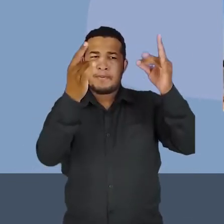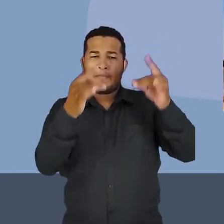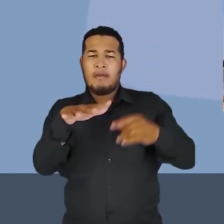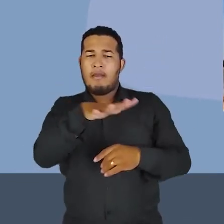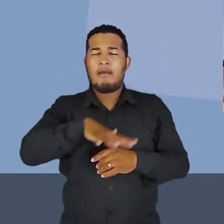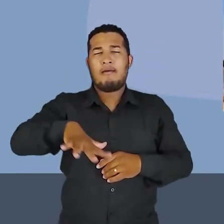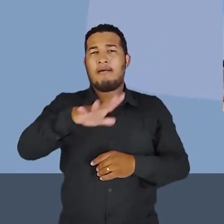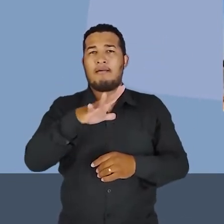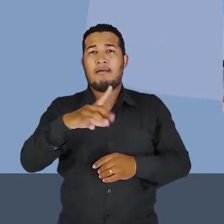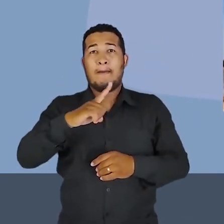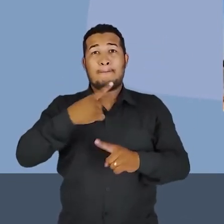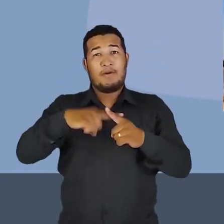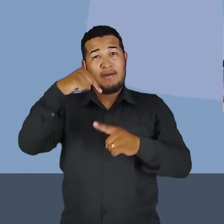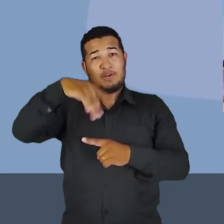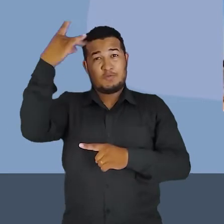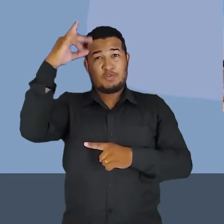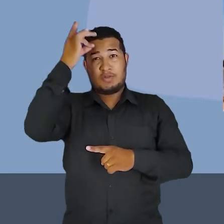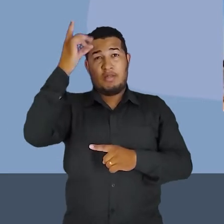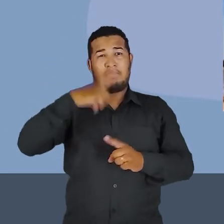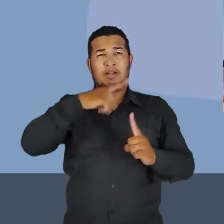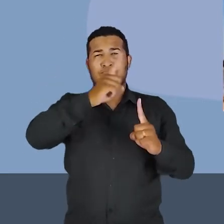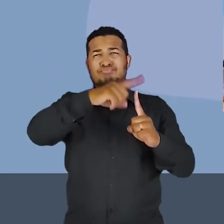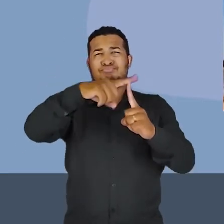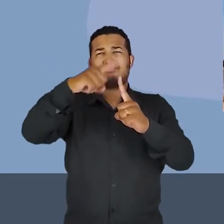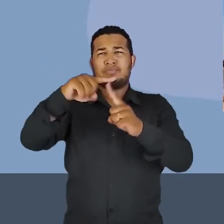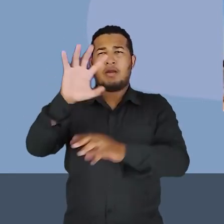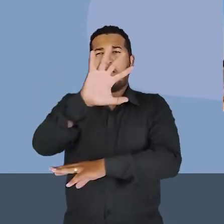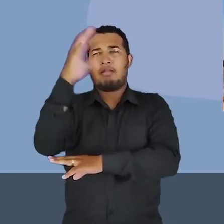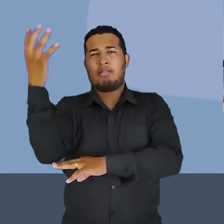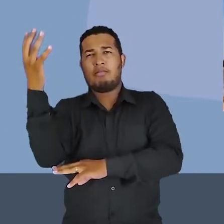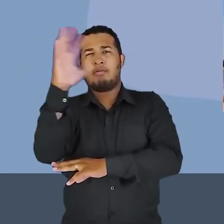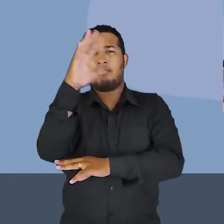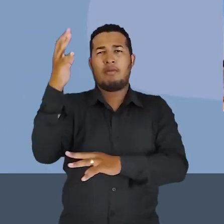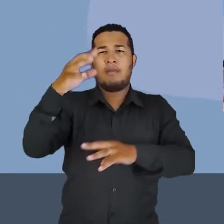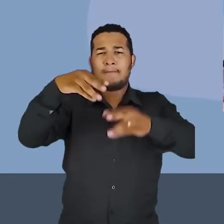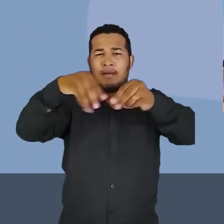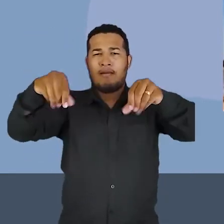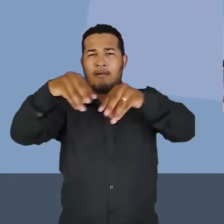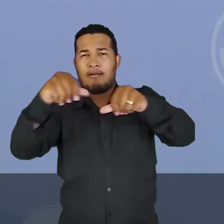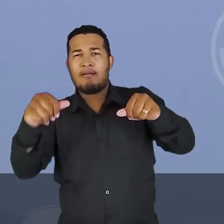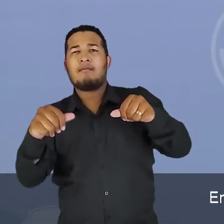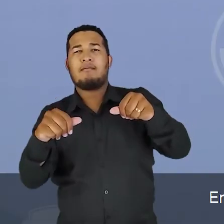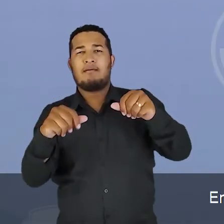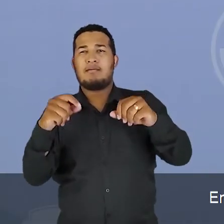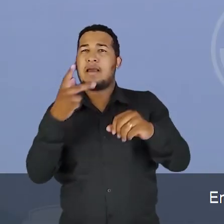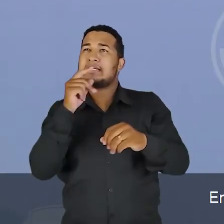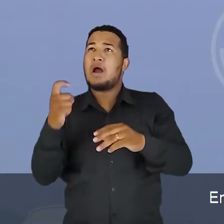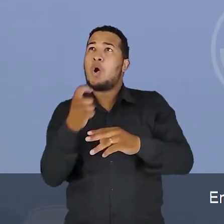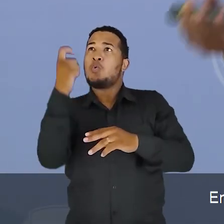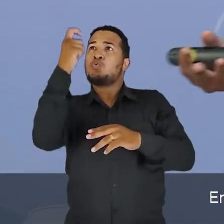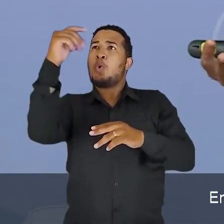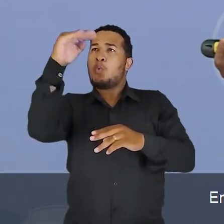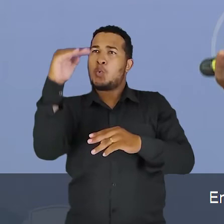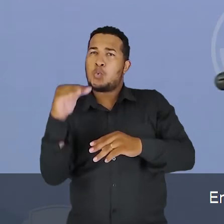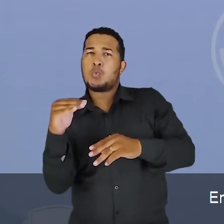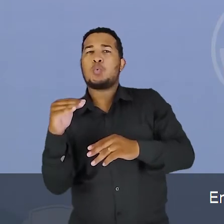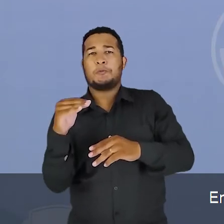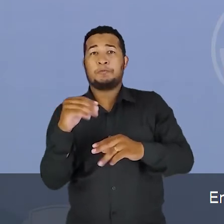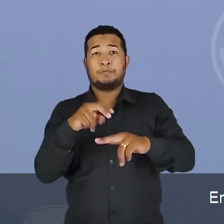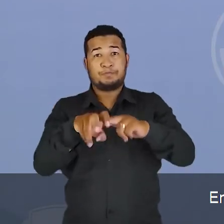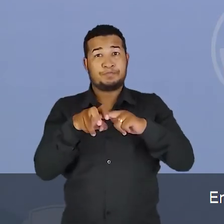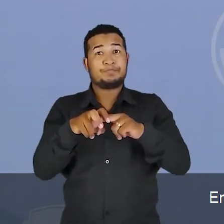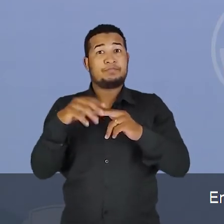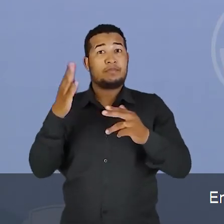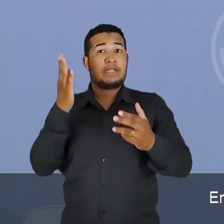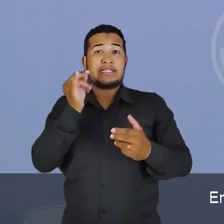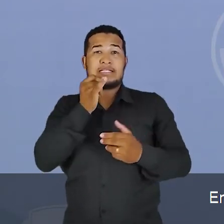vários tipos de altitudes, vários tipos de umidades, vários tipos de solo. Então olha para cá, então o processo de recuperação de nascente que você vai